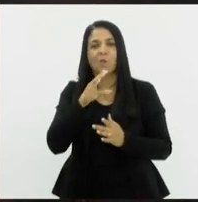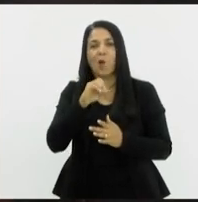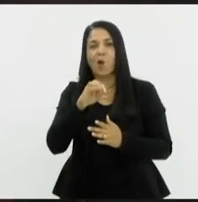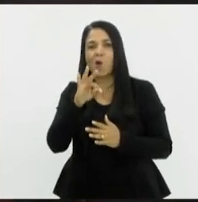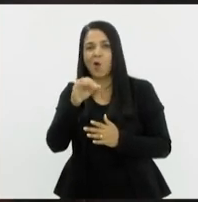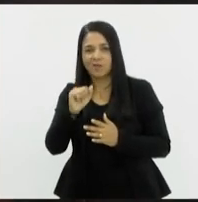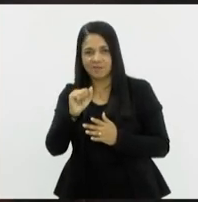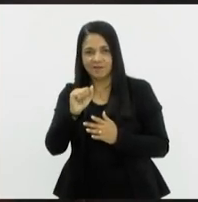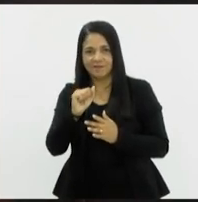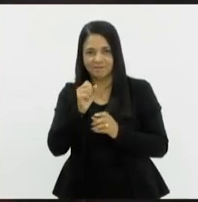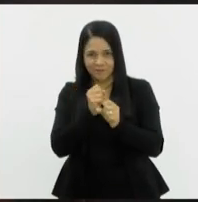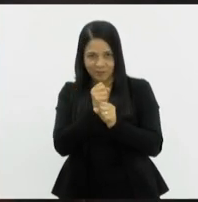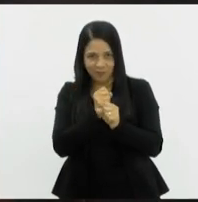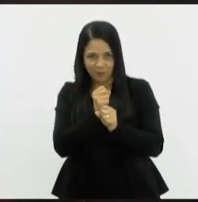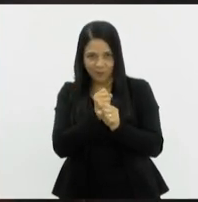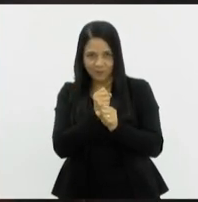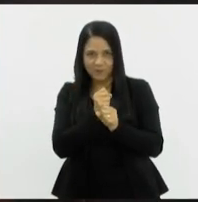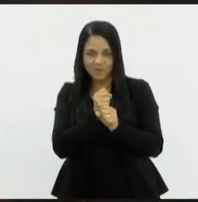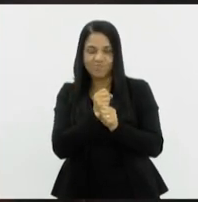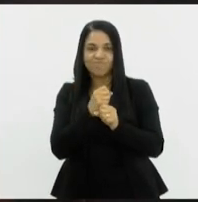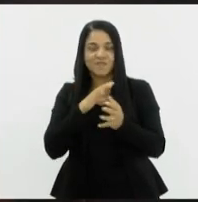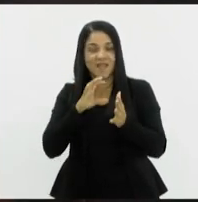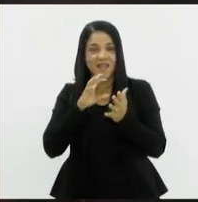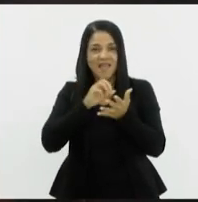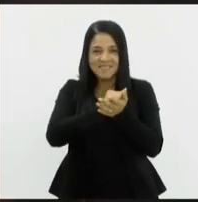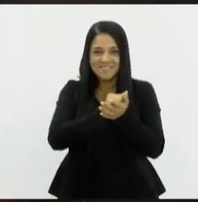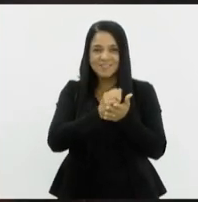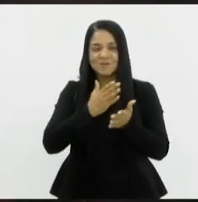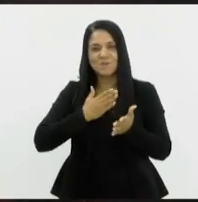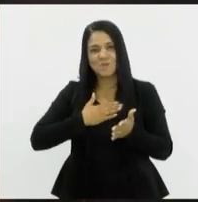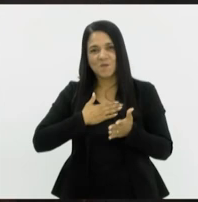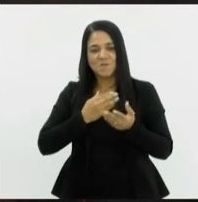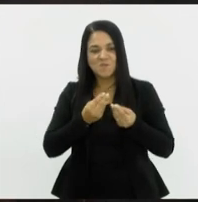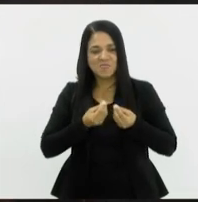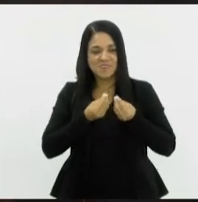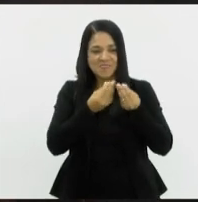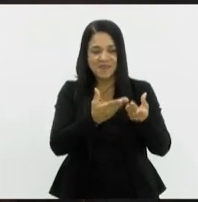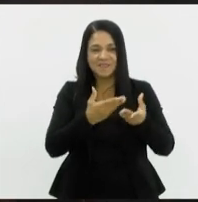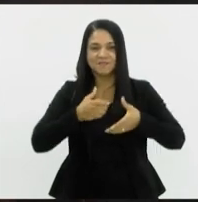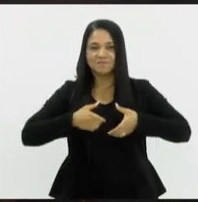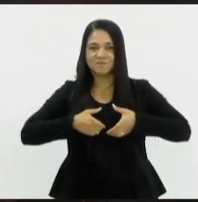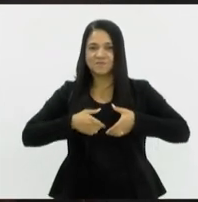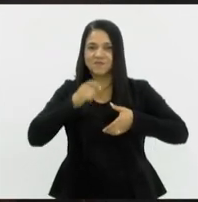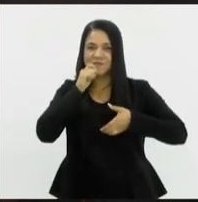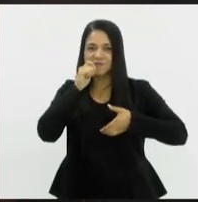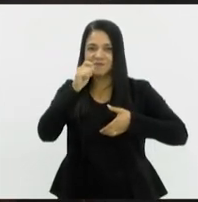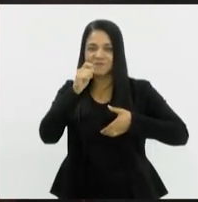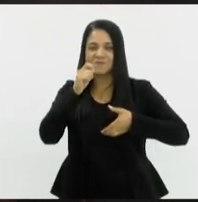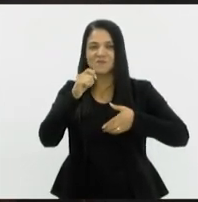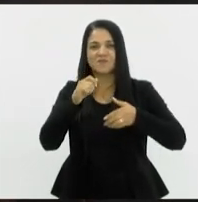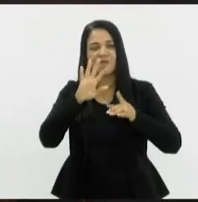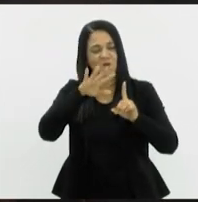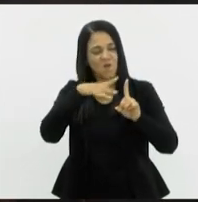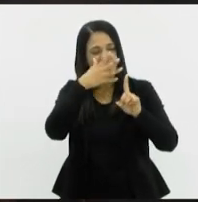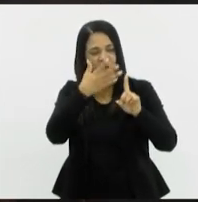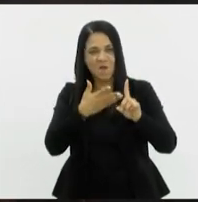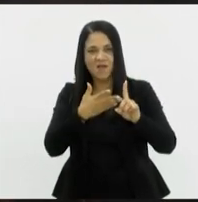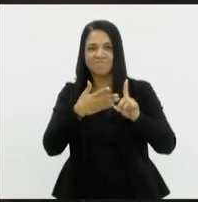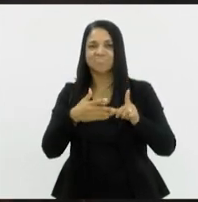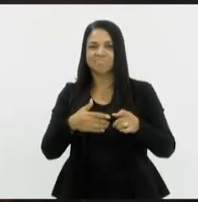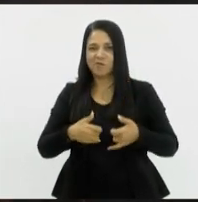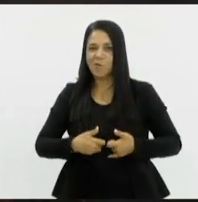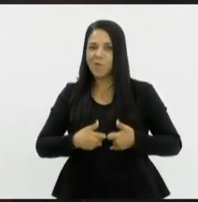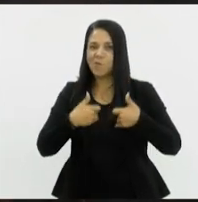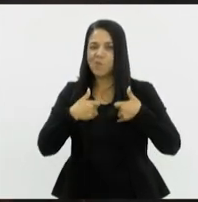anual está lá também no meu registro que eu estou lhe entregando essa maior honraria do Estado. E eu falo isso com